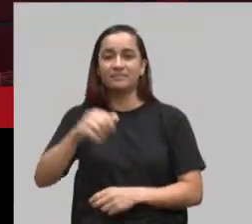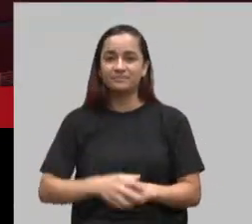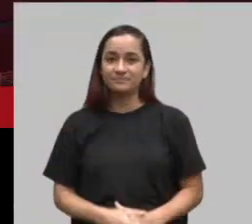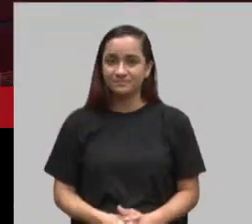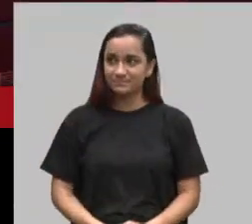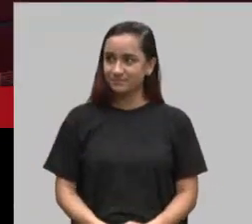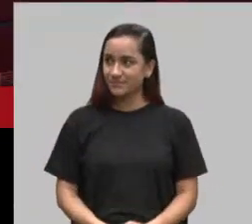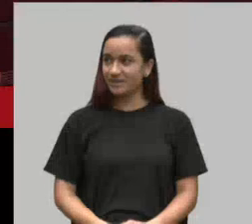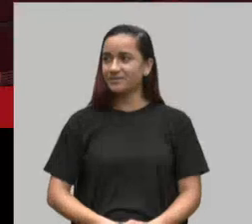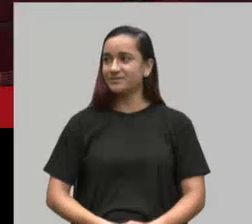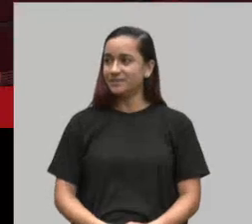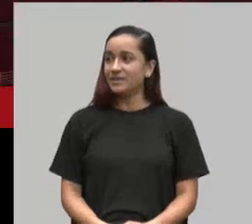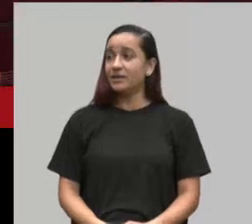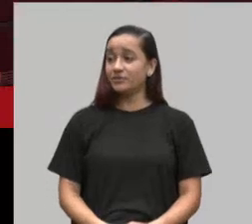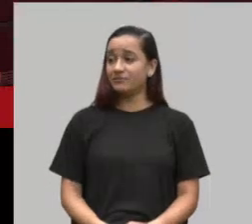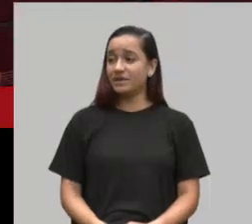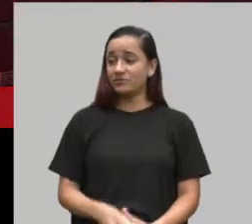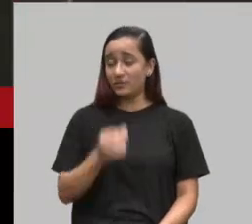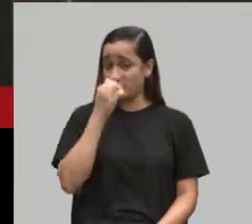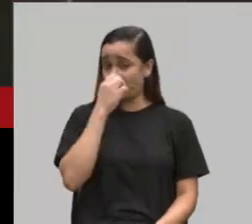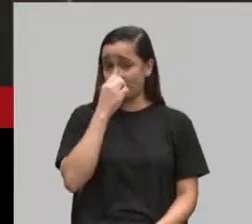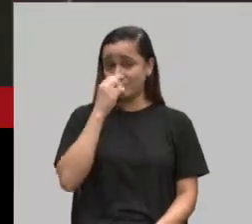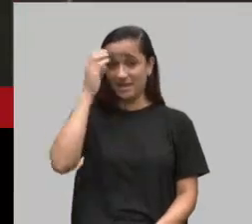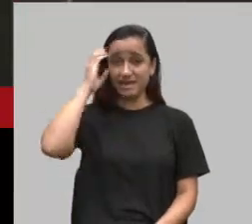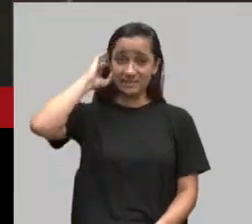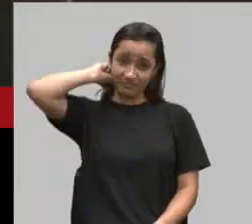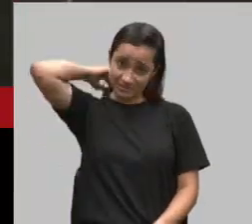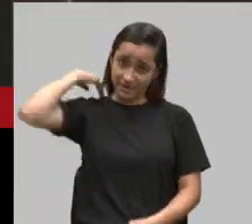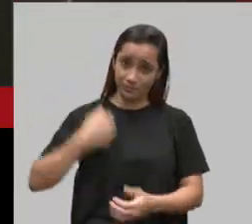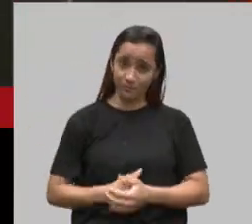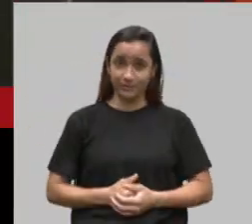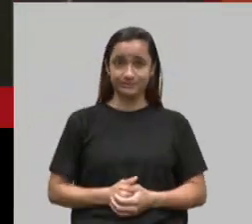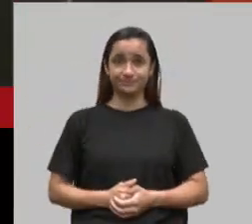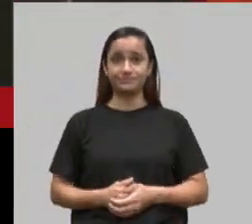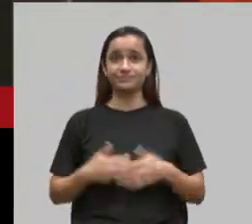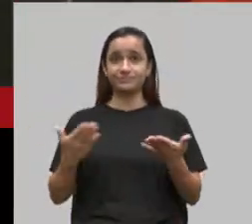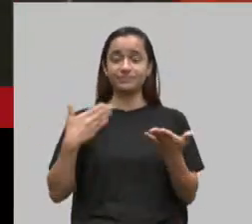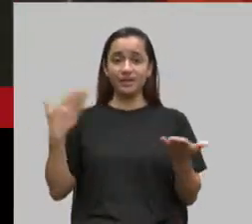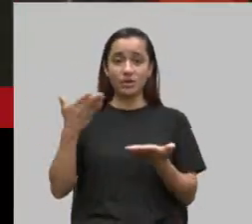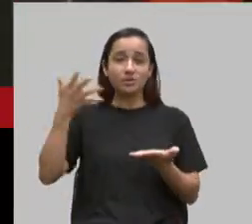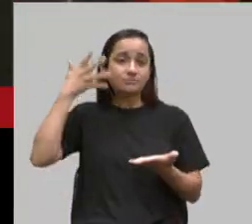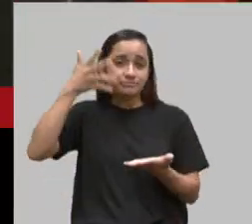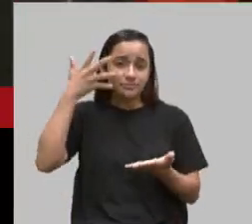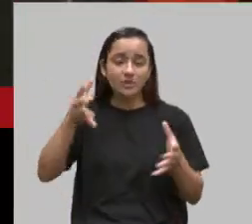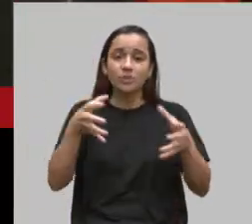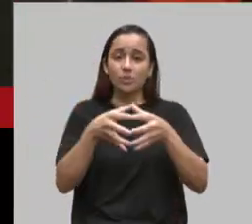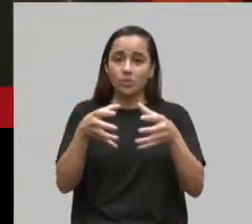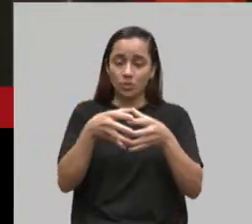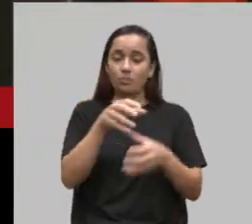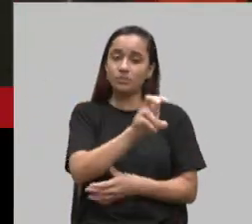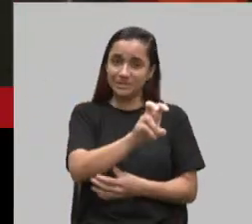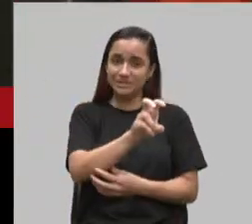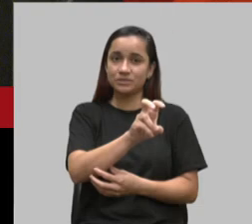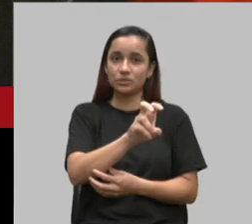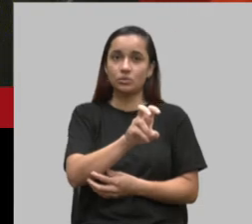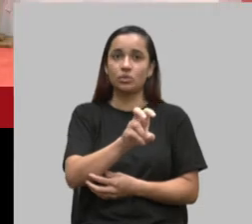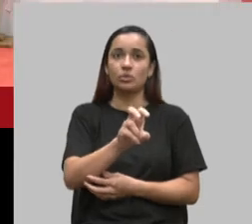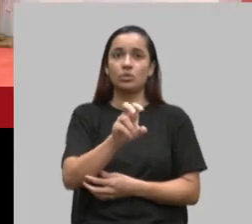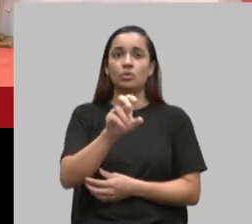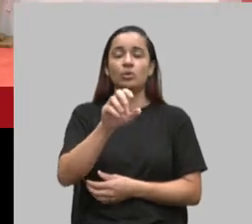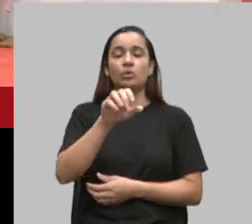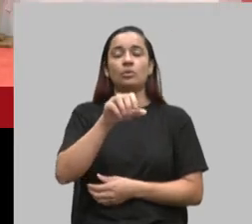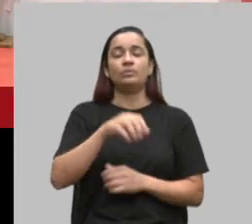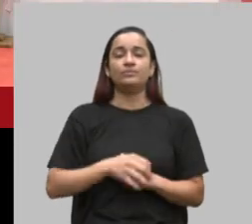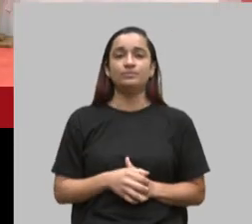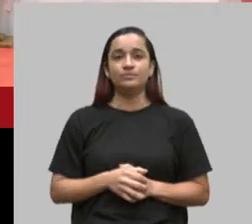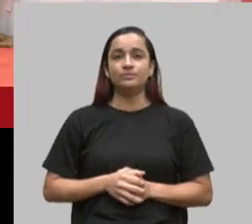mundo eu passo a palavra o coordenador do grupo C Rômulo Augusto Ferreira de Lopes da